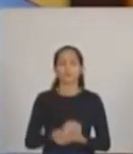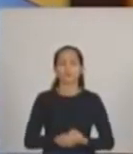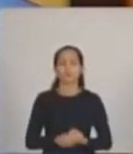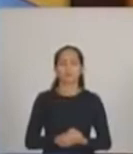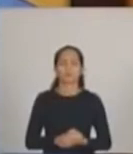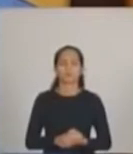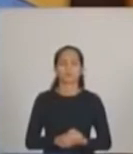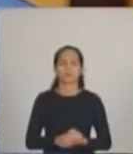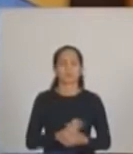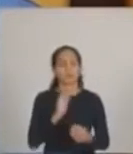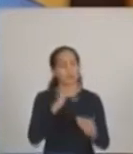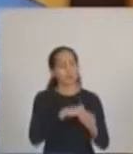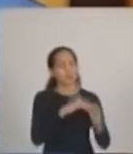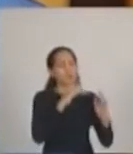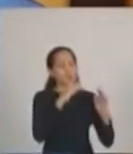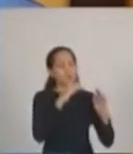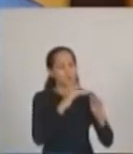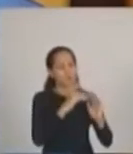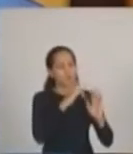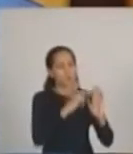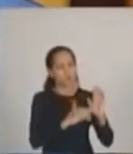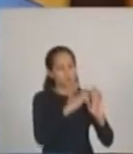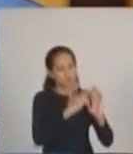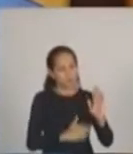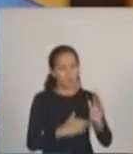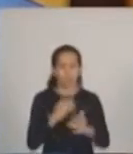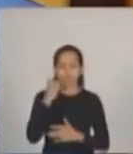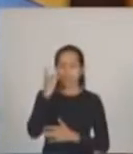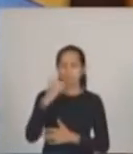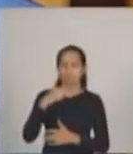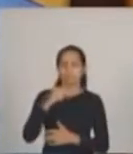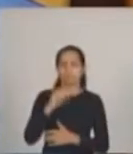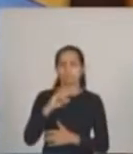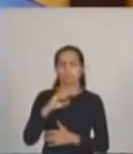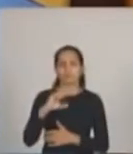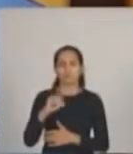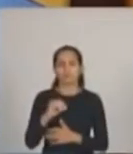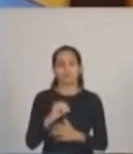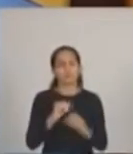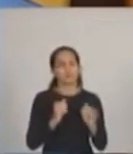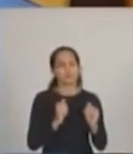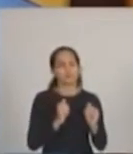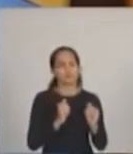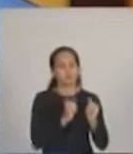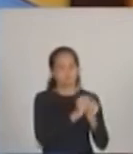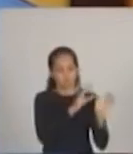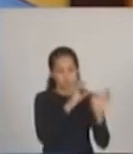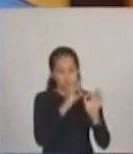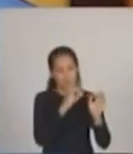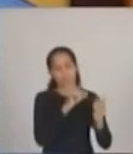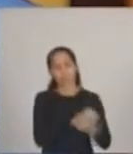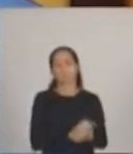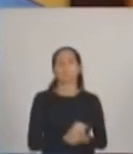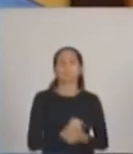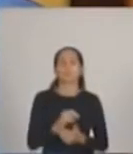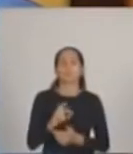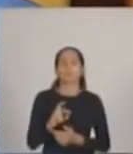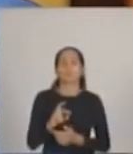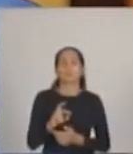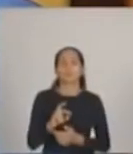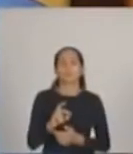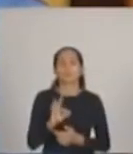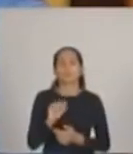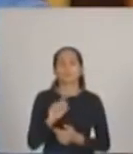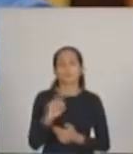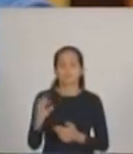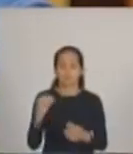Vou votar com o relator. Deputado Marcelo Santos. Acompanho o relator. Deputado doutor Rafael Favato. Com o relator.